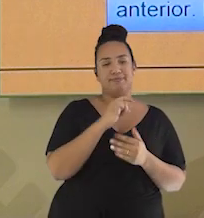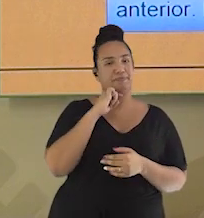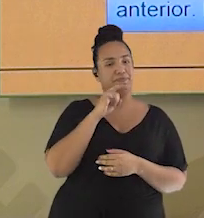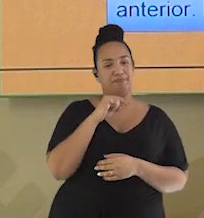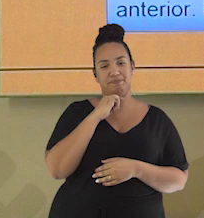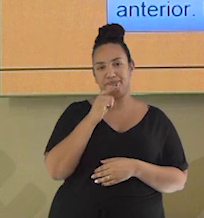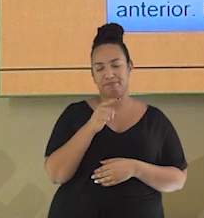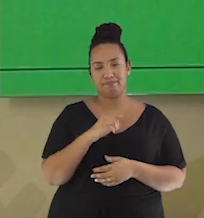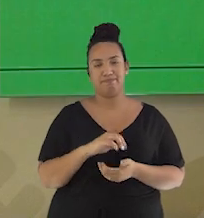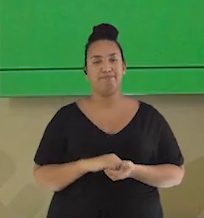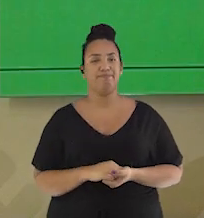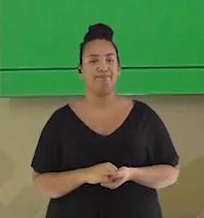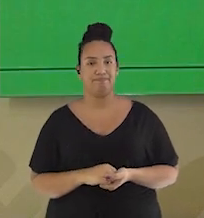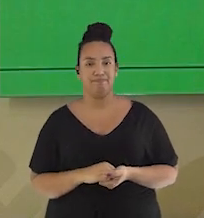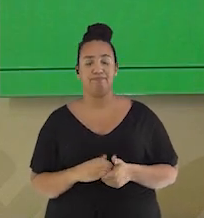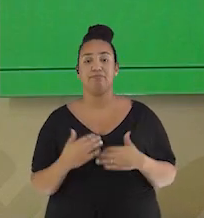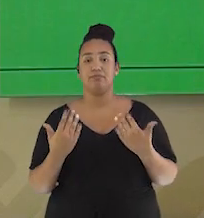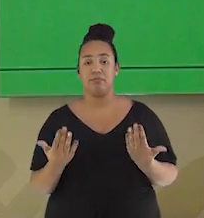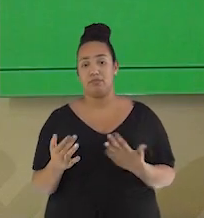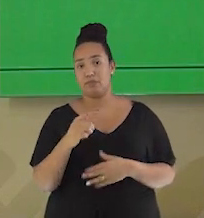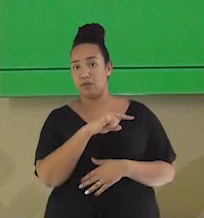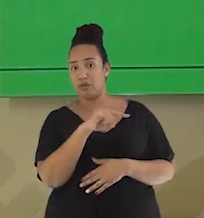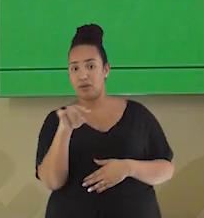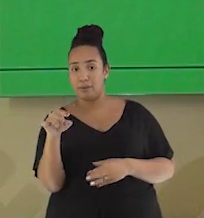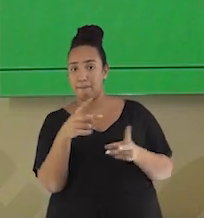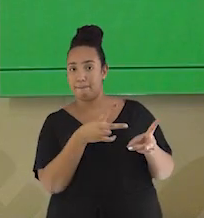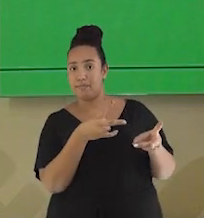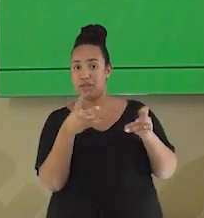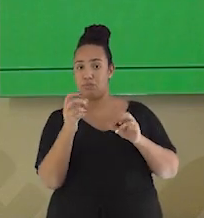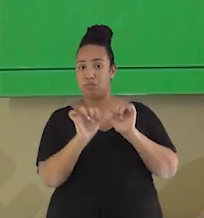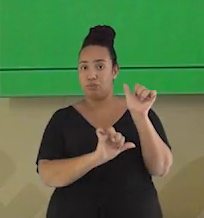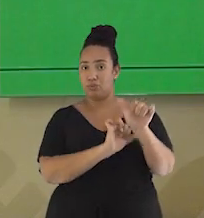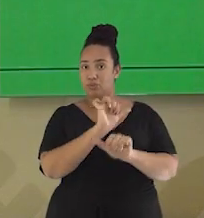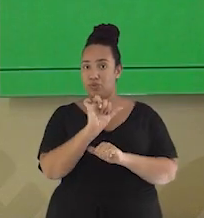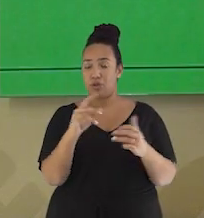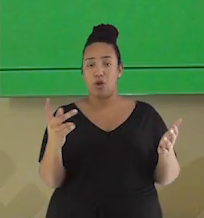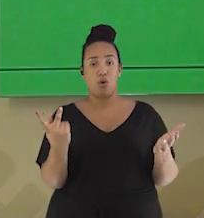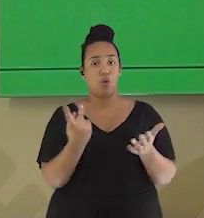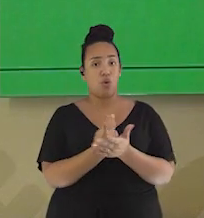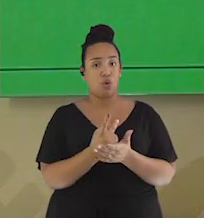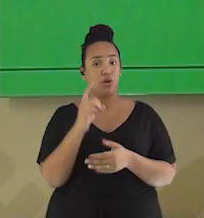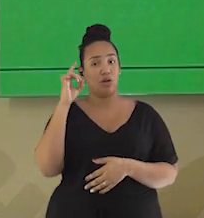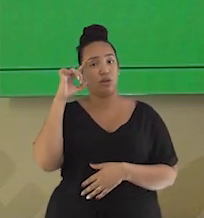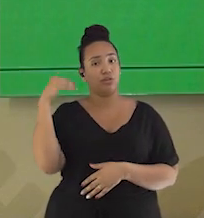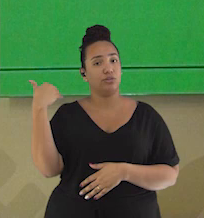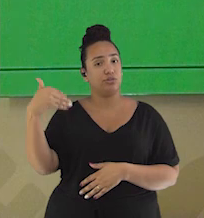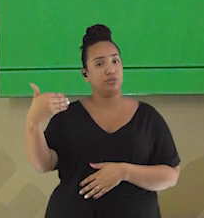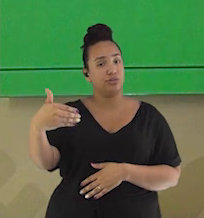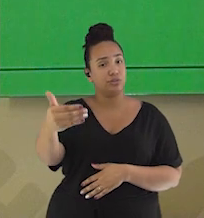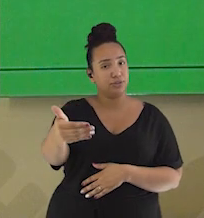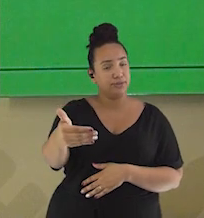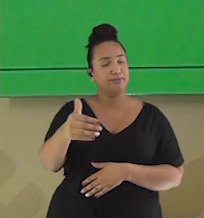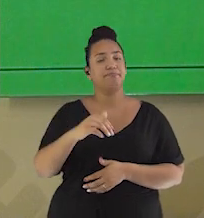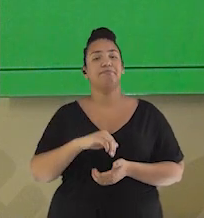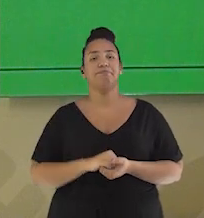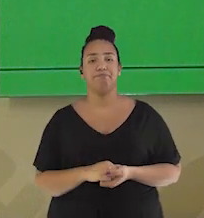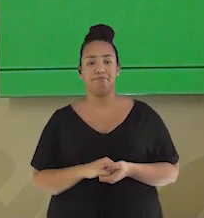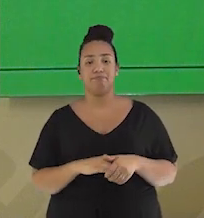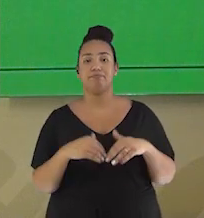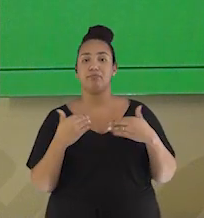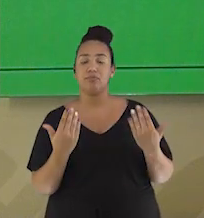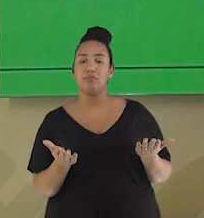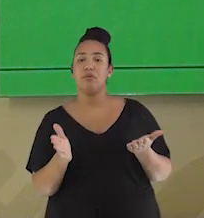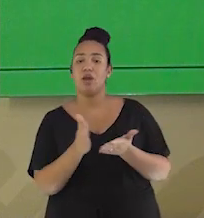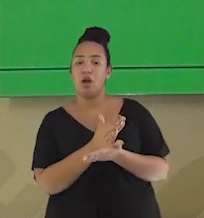antes. E viram só como as transformações acontecem ao nosso redor a todo momento? Algumas